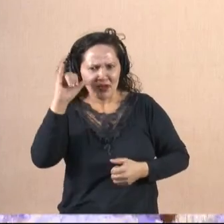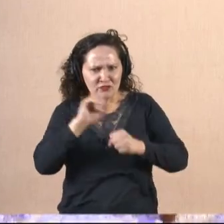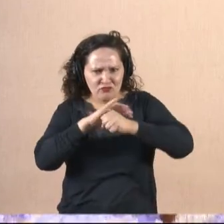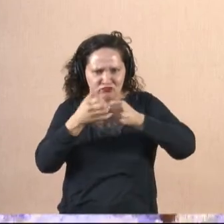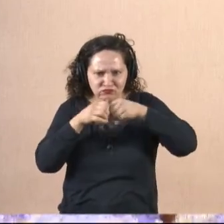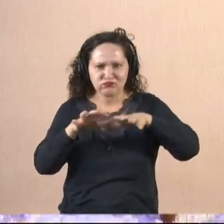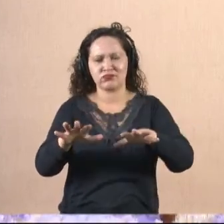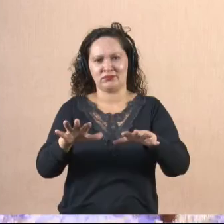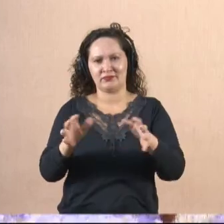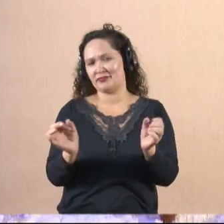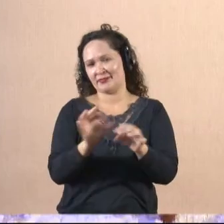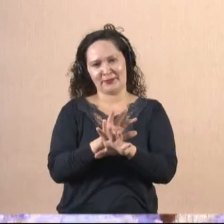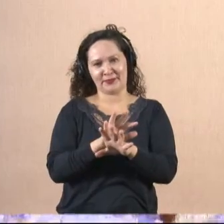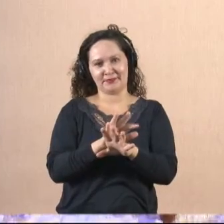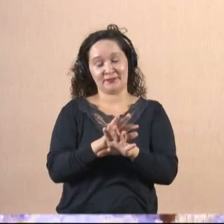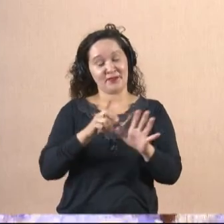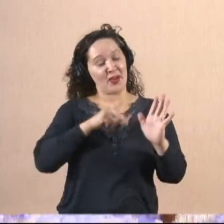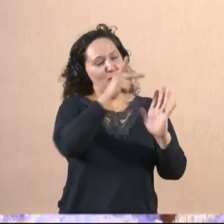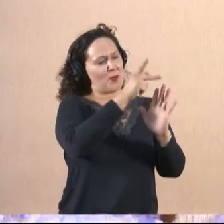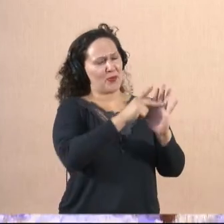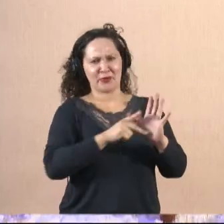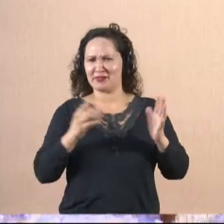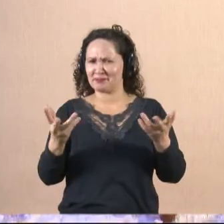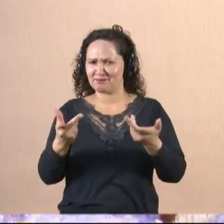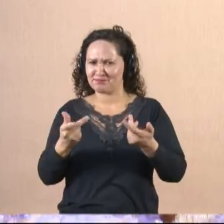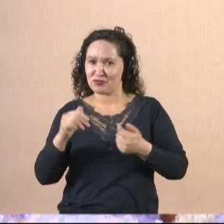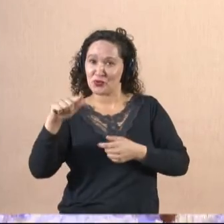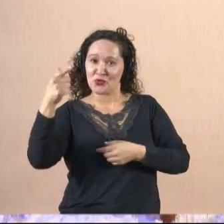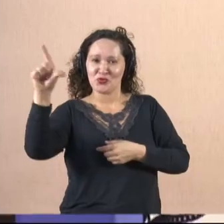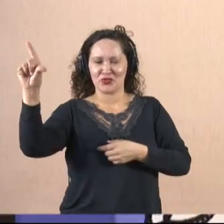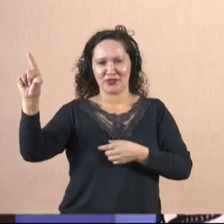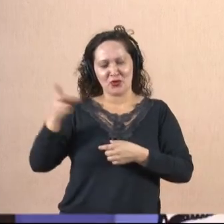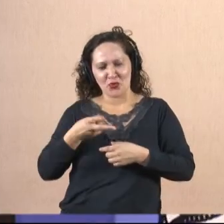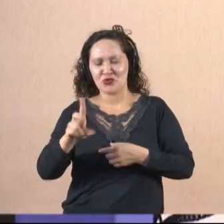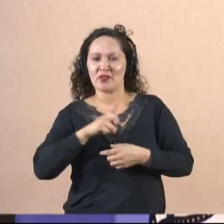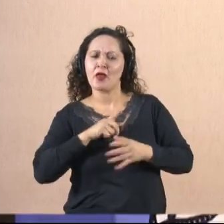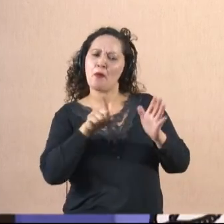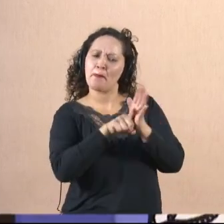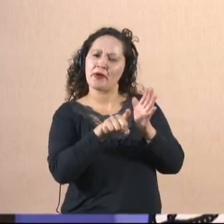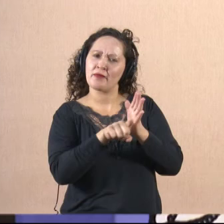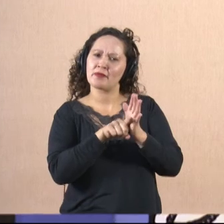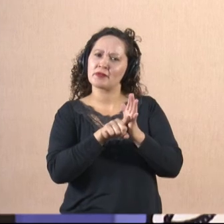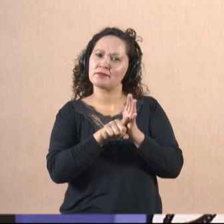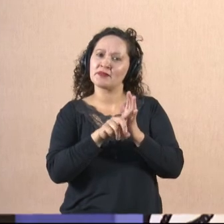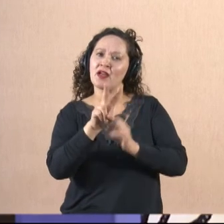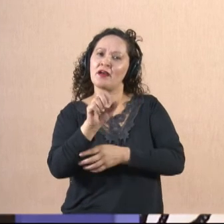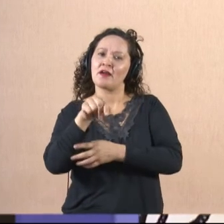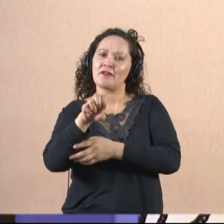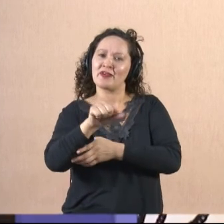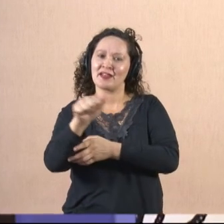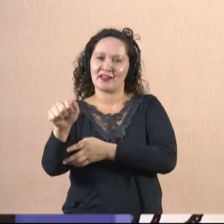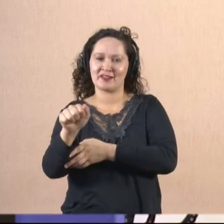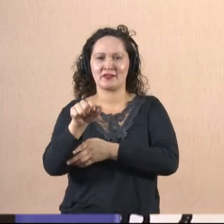nova coronavírus um temos uma programação intensa e nos próximos dias realmente ter a conta pai da